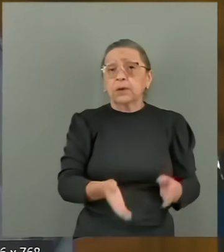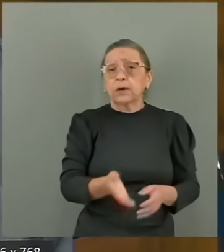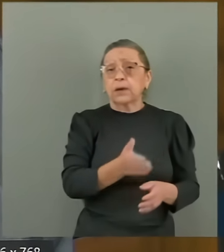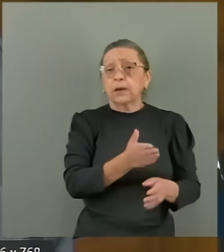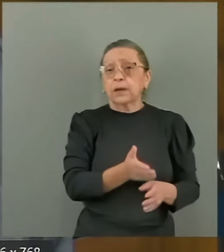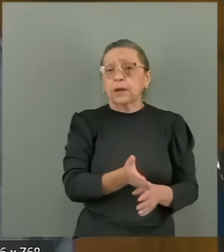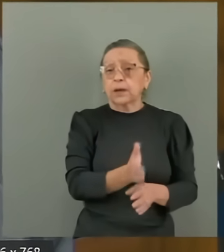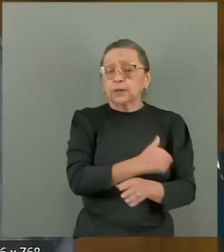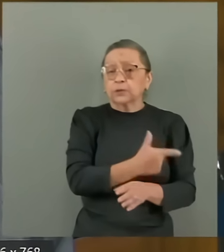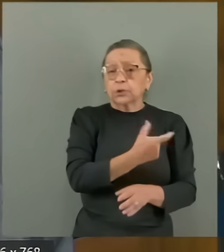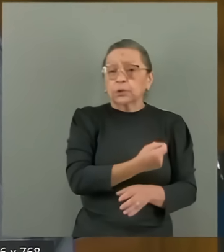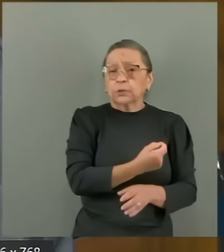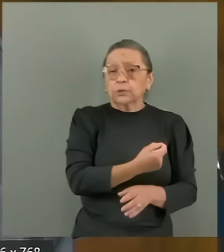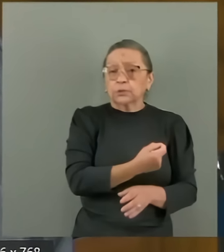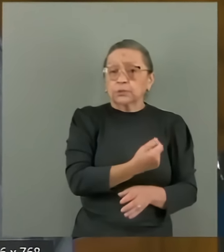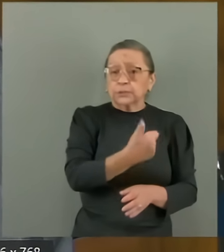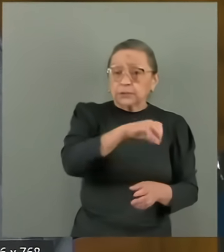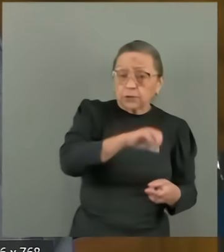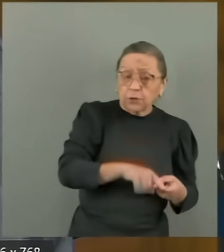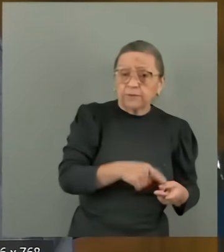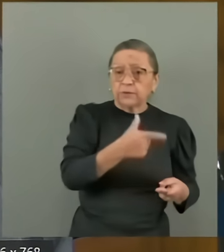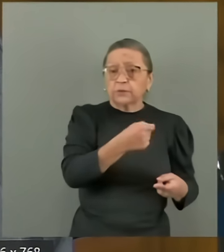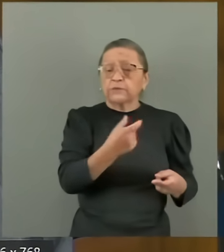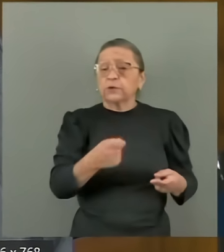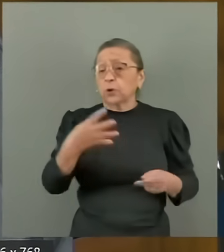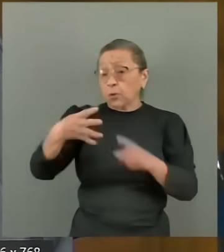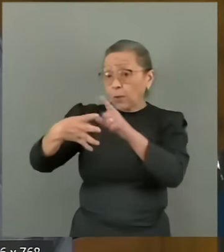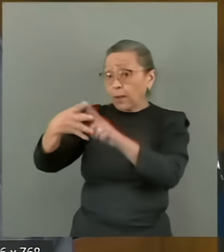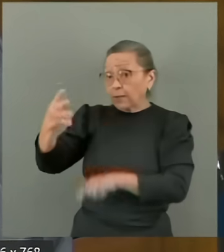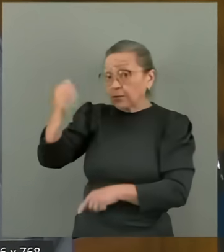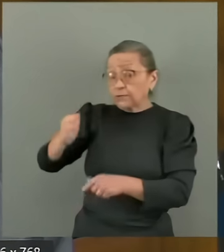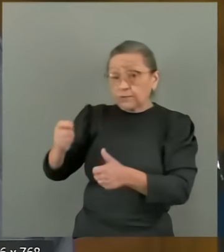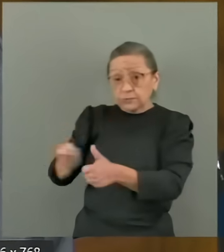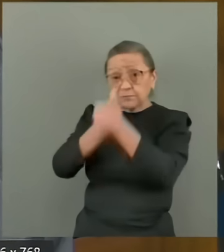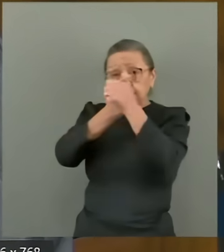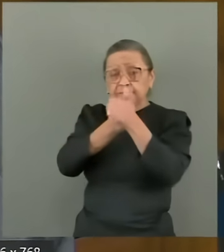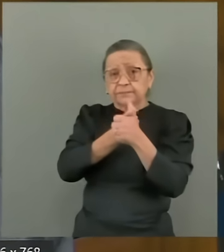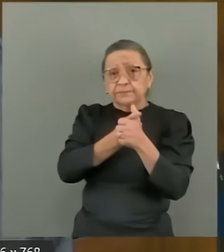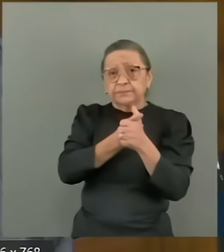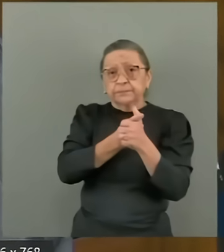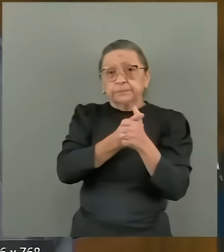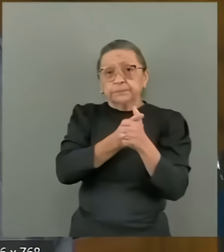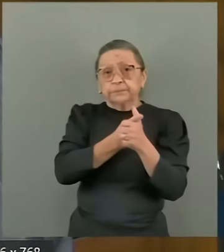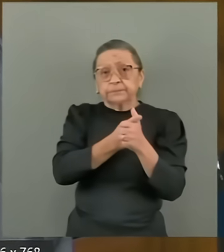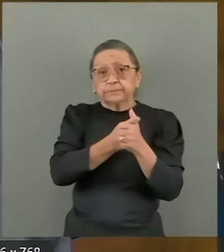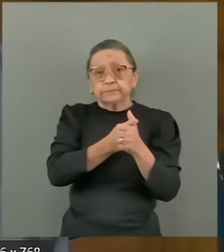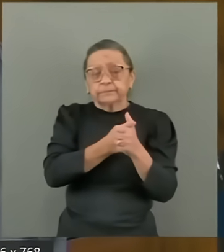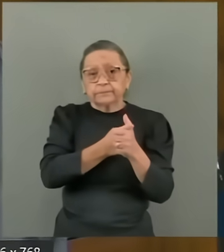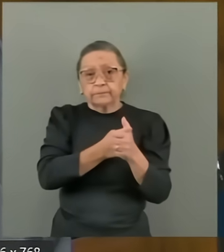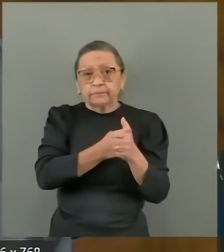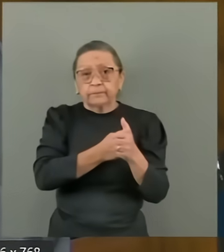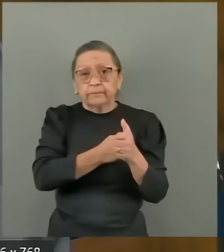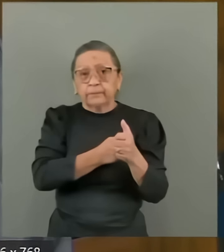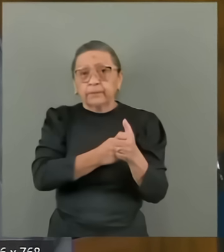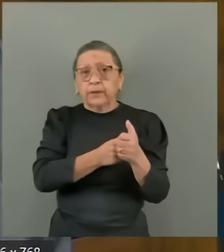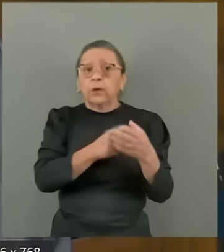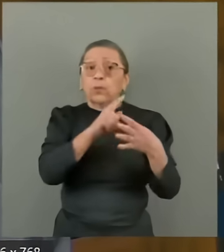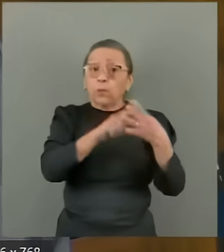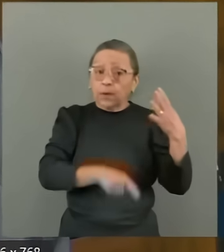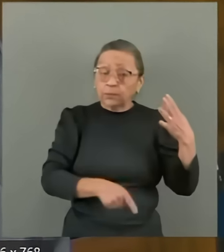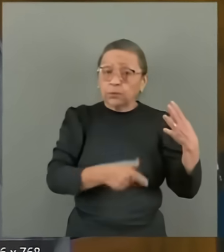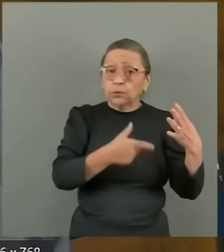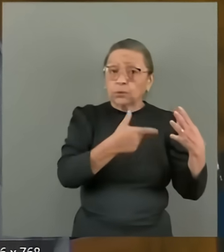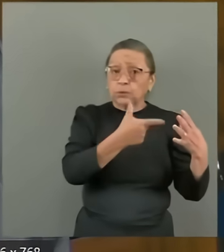2020. 4 ACTs foram suspensas em 2019 e 4 em 2020 e